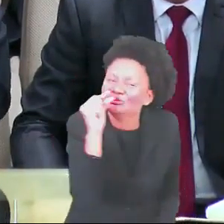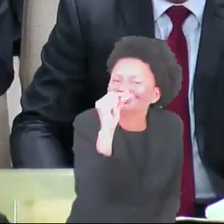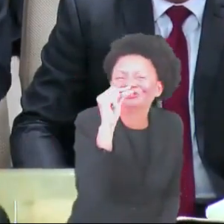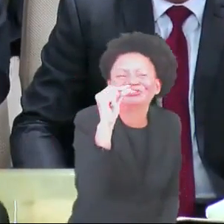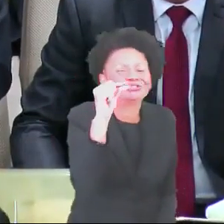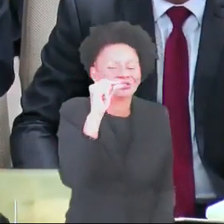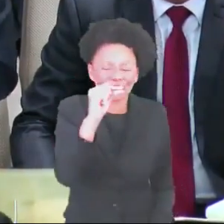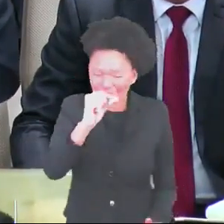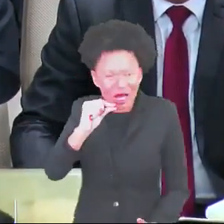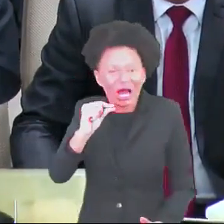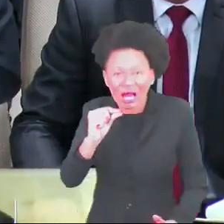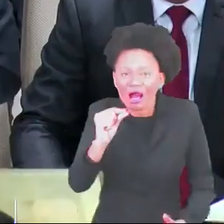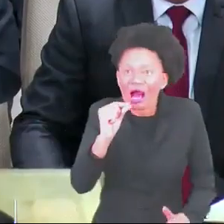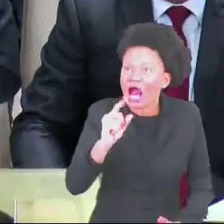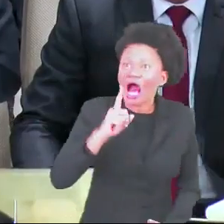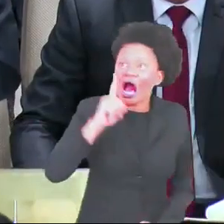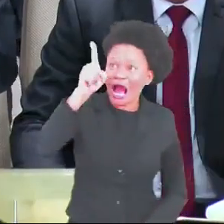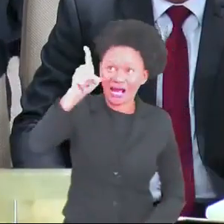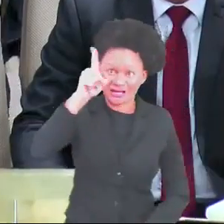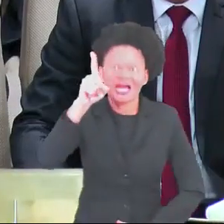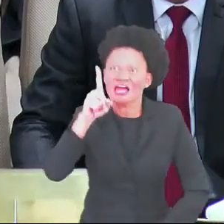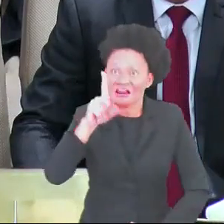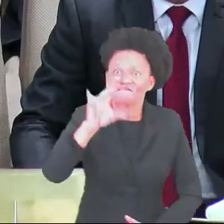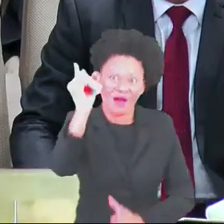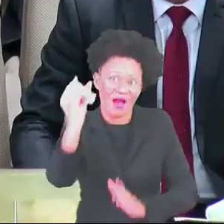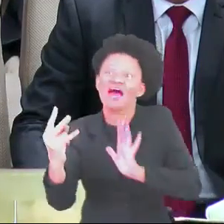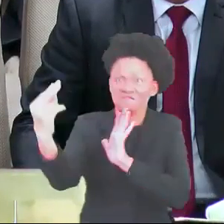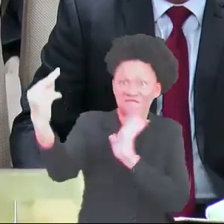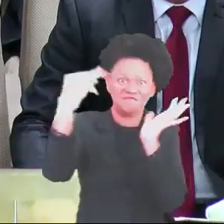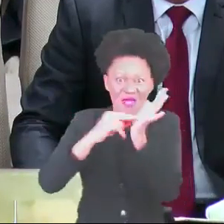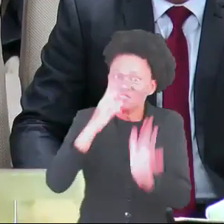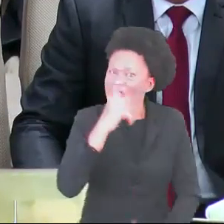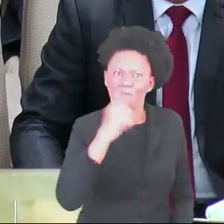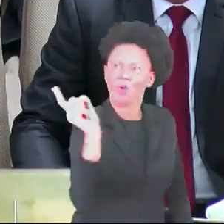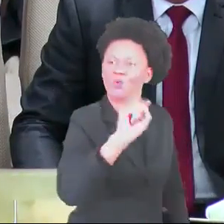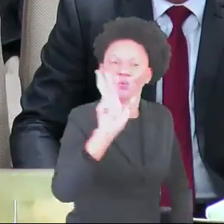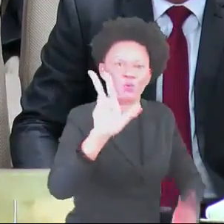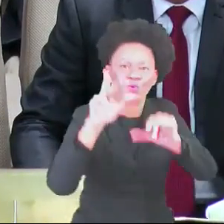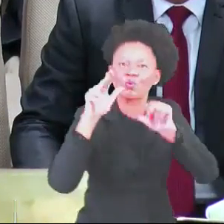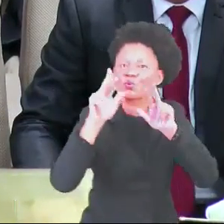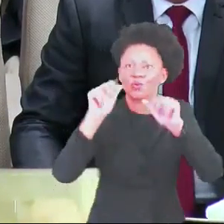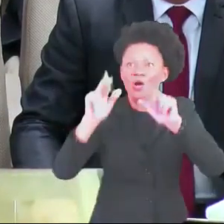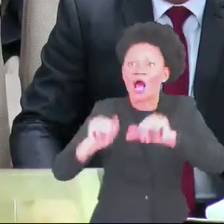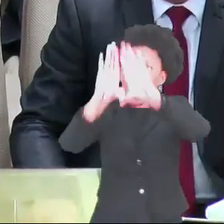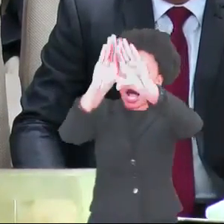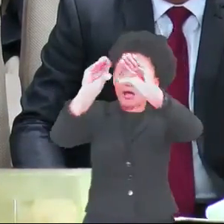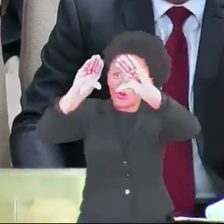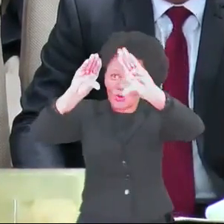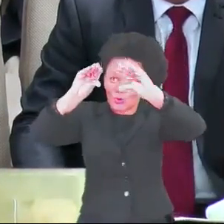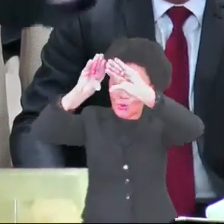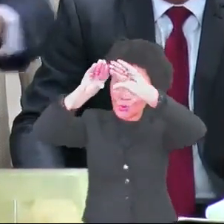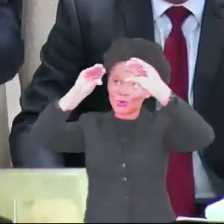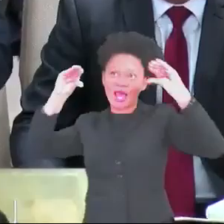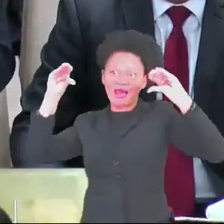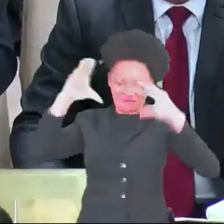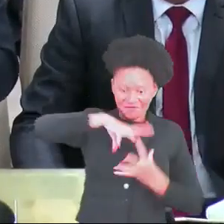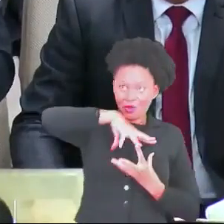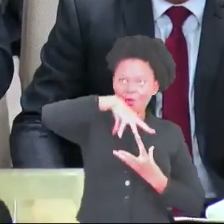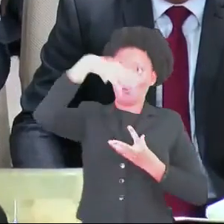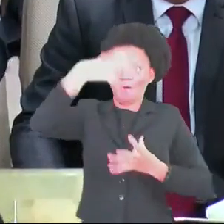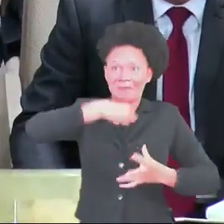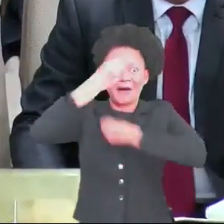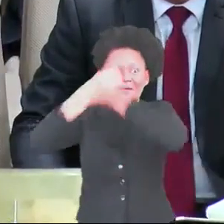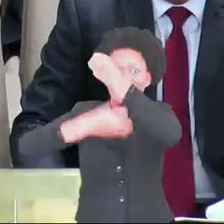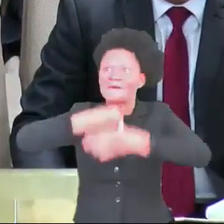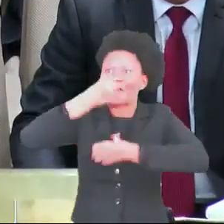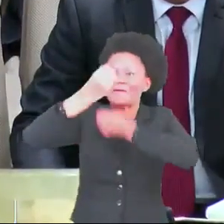de tempo, aquele que há de vir virá, e ele não tardará, as nuvens vão receber a nossa vida, ele